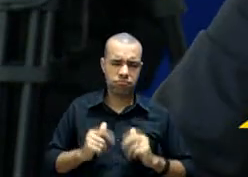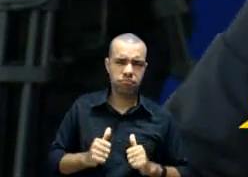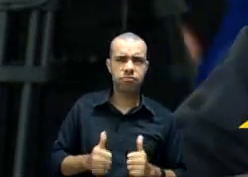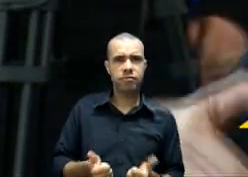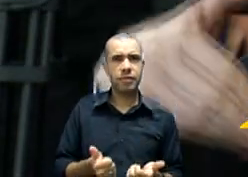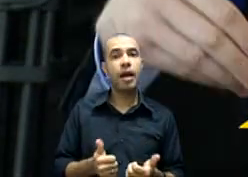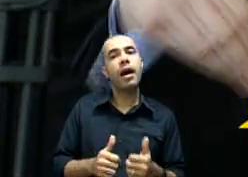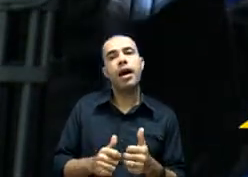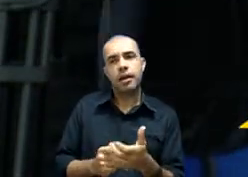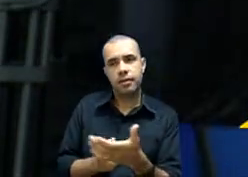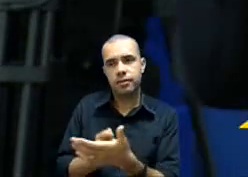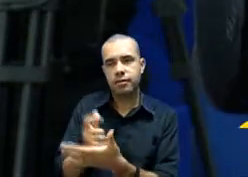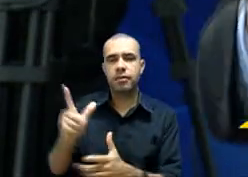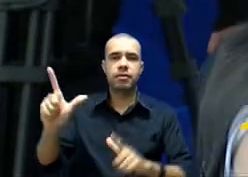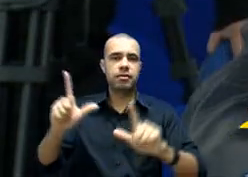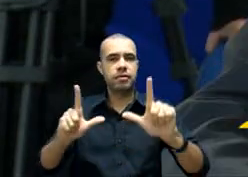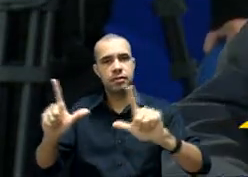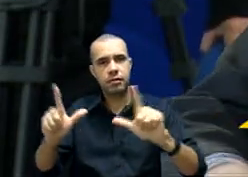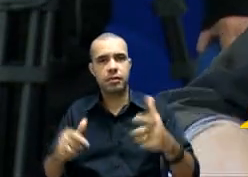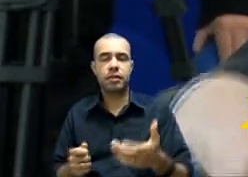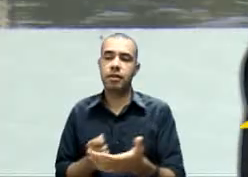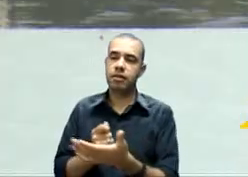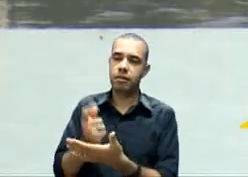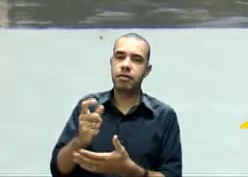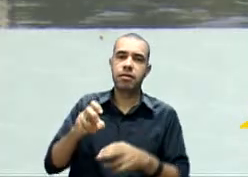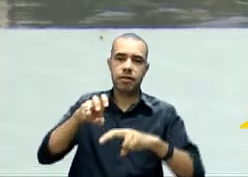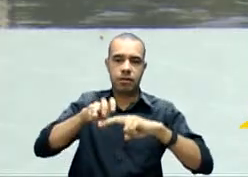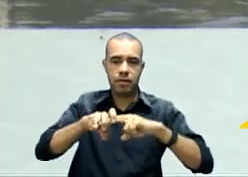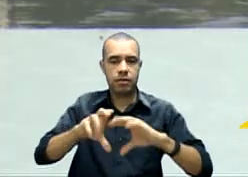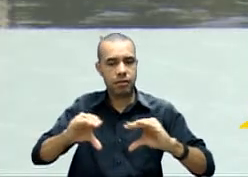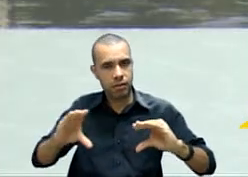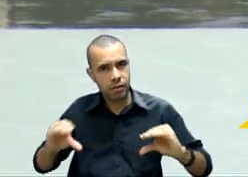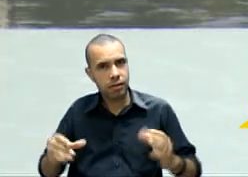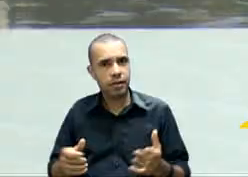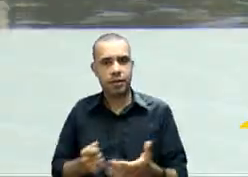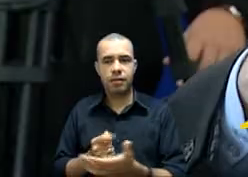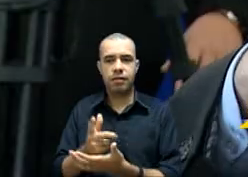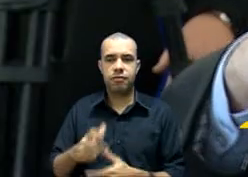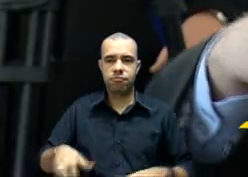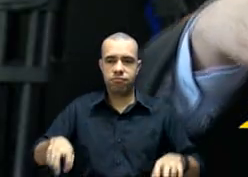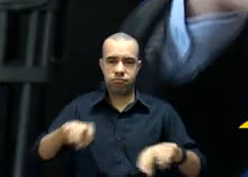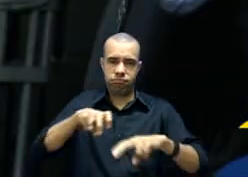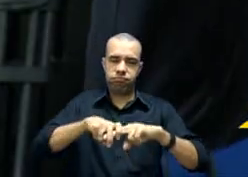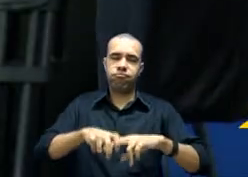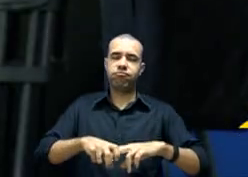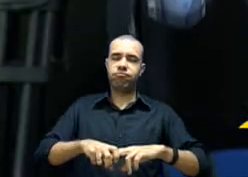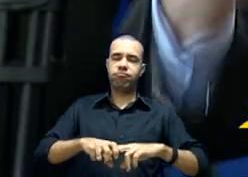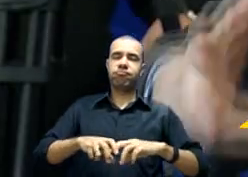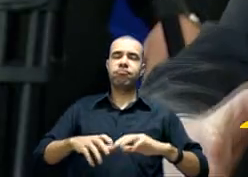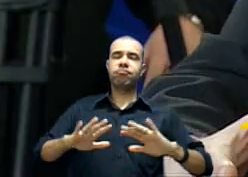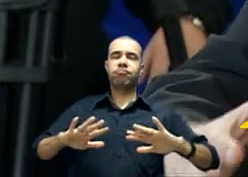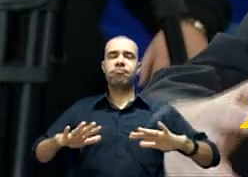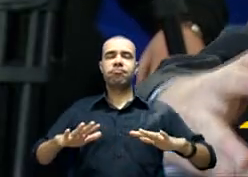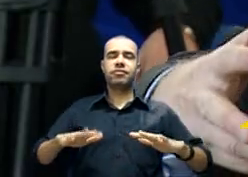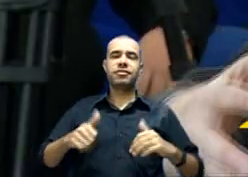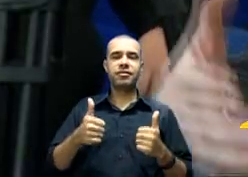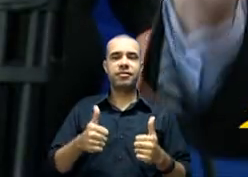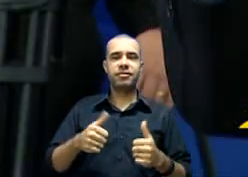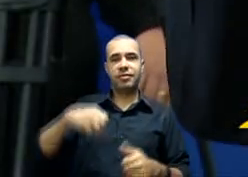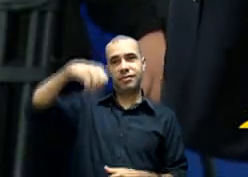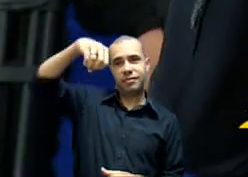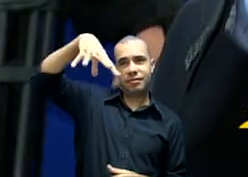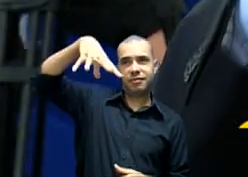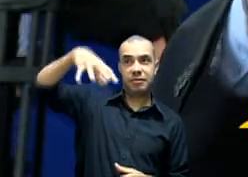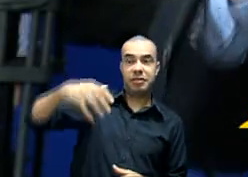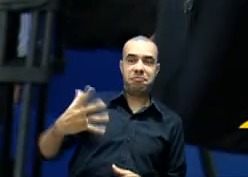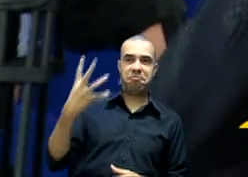sua televisão, aí você troca o seu sofá, aí você compra uma poltrona melhor, não é isso? Aí você compra um abajur melhor. É a